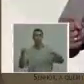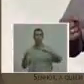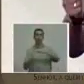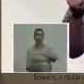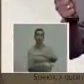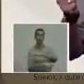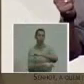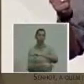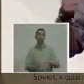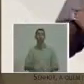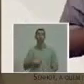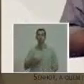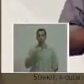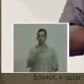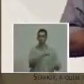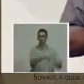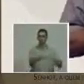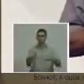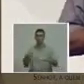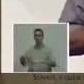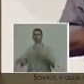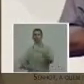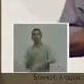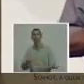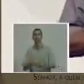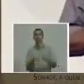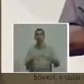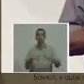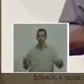processo de combate. Primeira leitura de ontem.